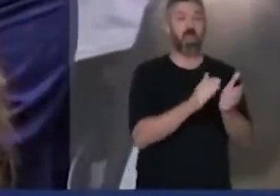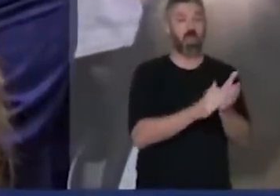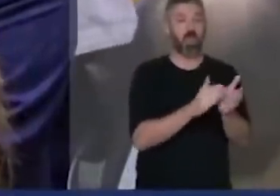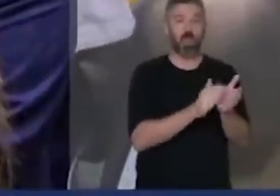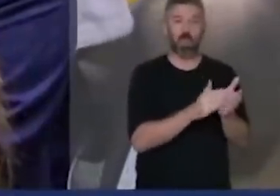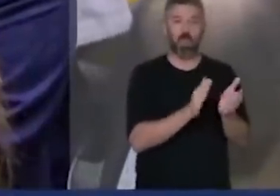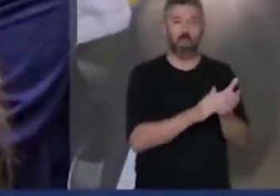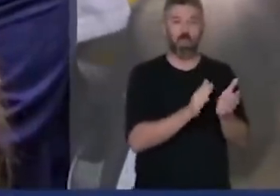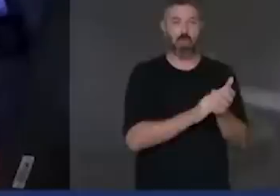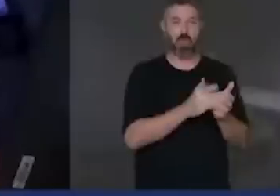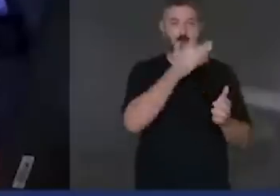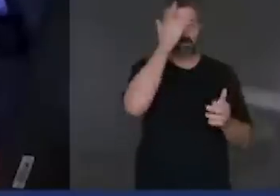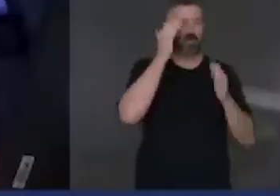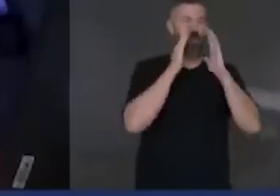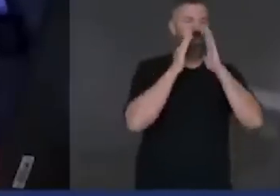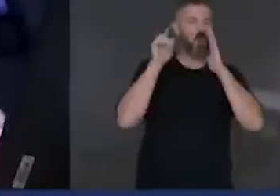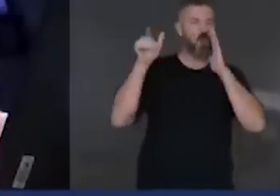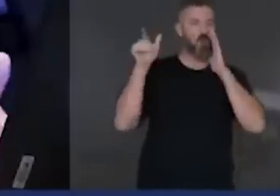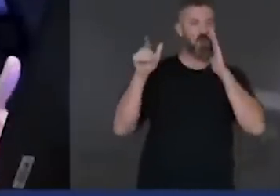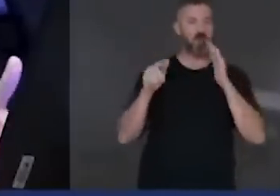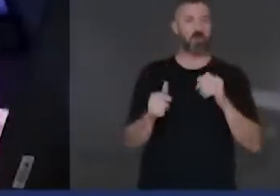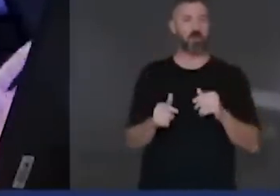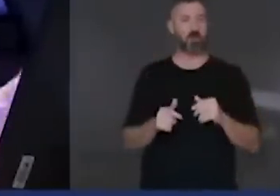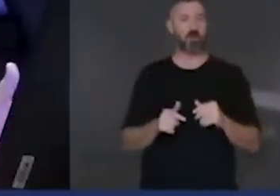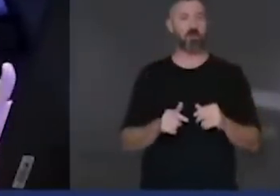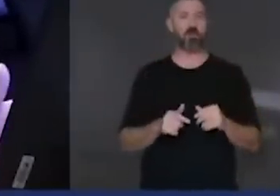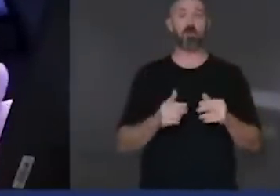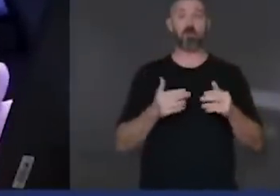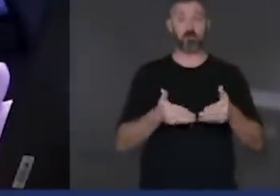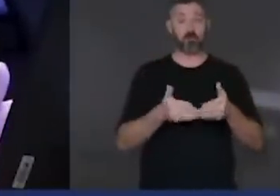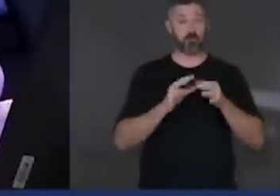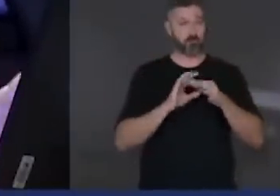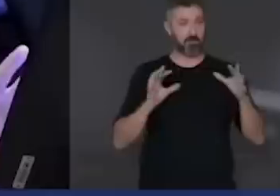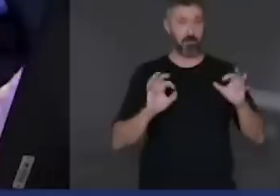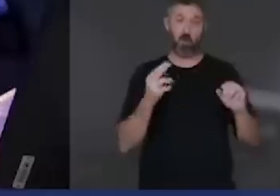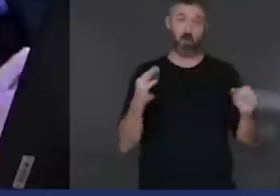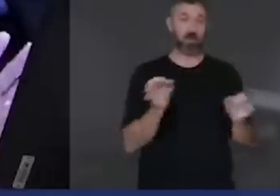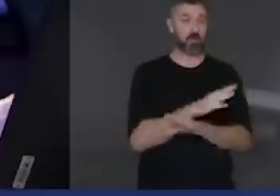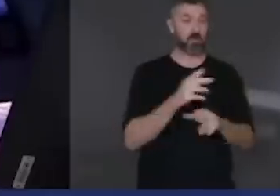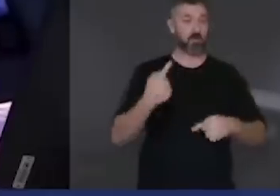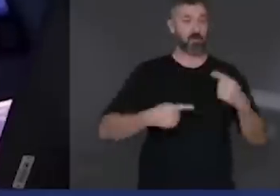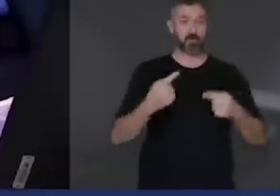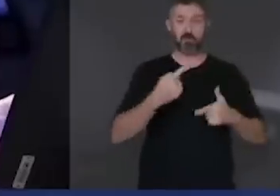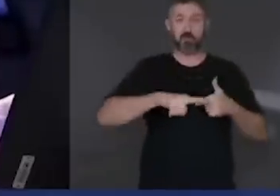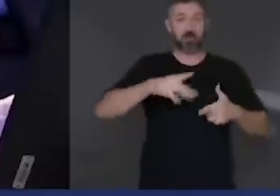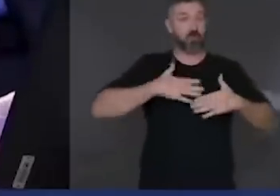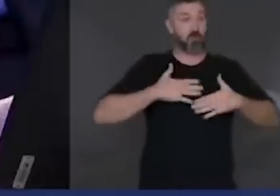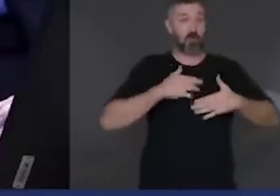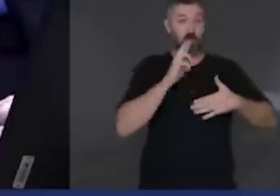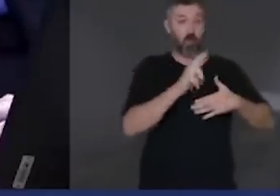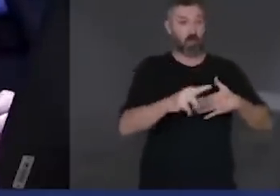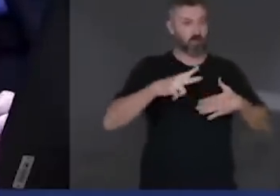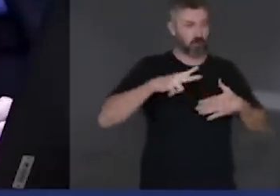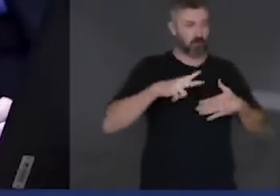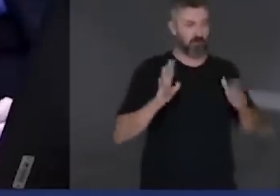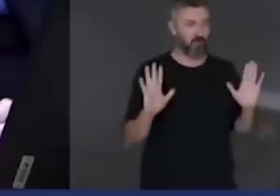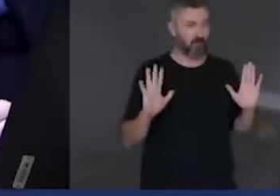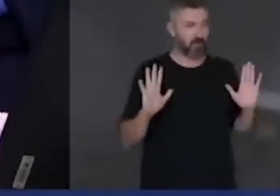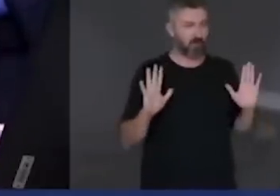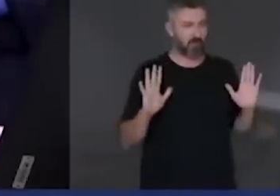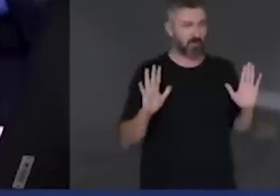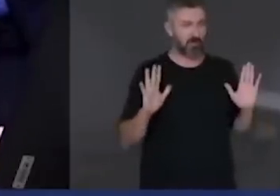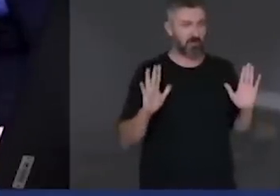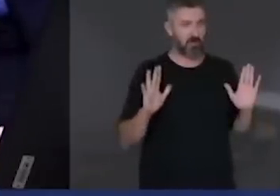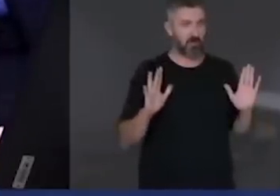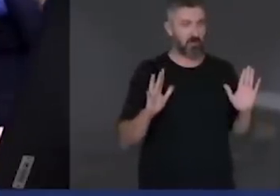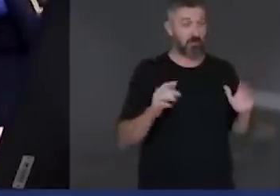Aplaudiu quem vaiou. Deputado Sócio, se o senhor me permite, então a gente encerra a discussão. Não tem problema, eu lhe respondo no privado. Eu estou sendo, porque